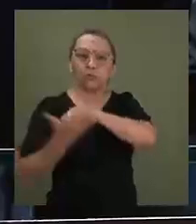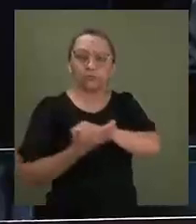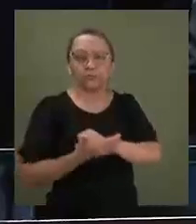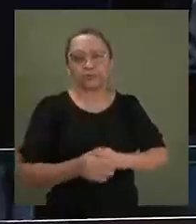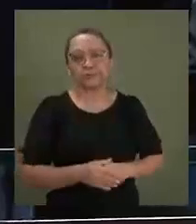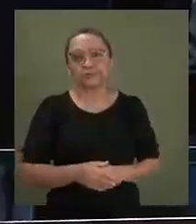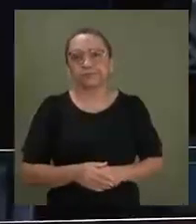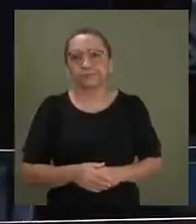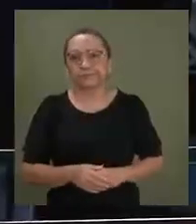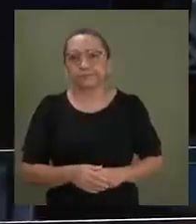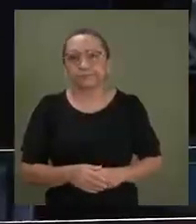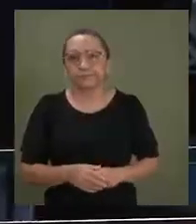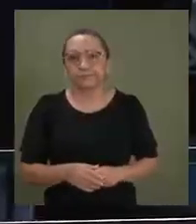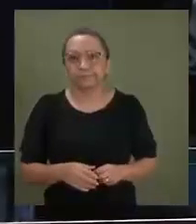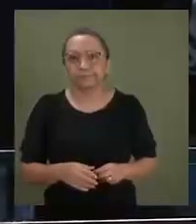pós-inoculações.